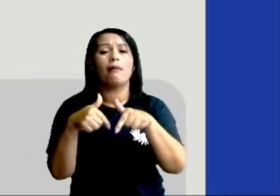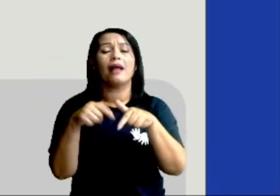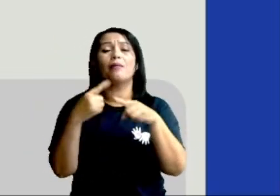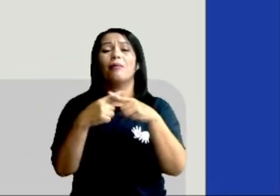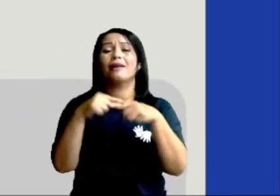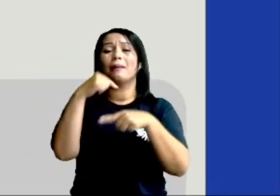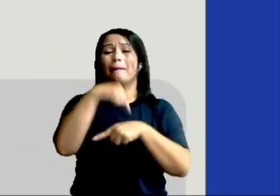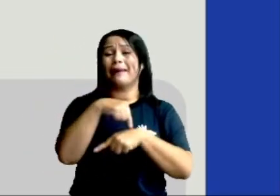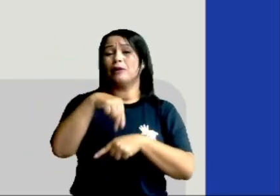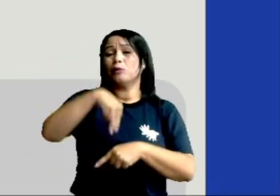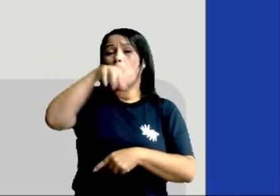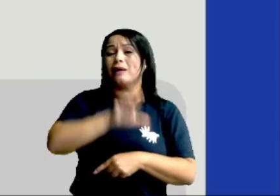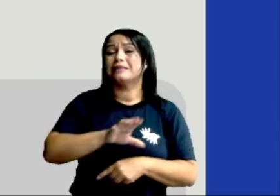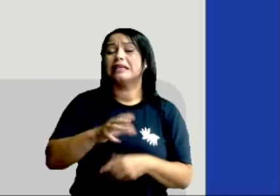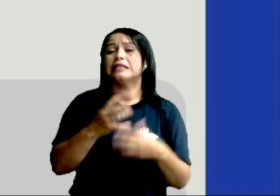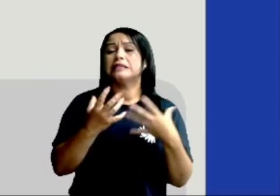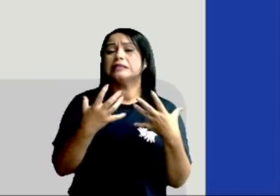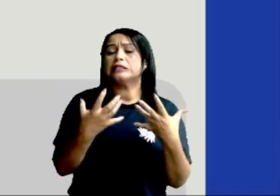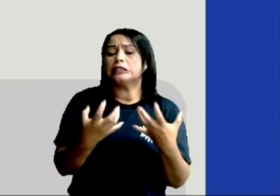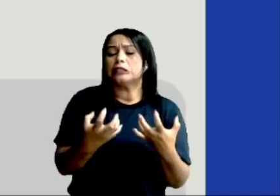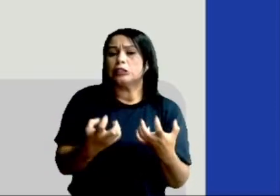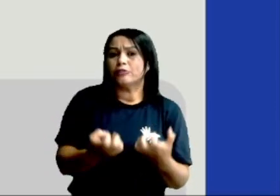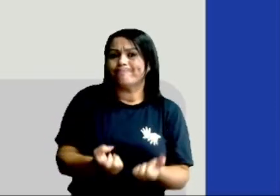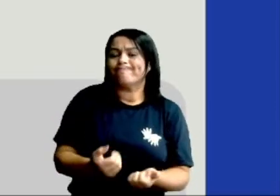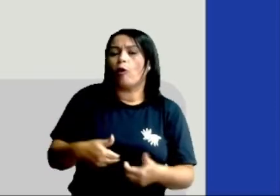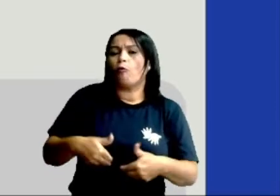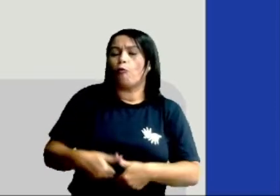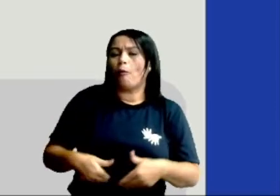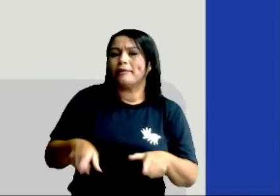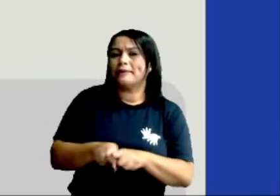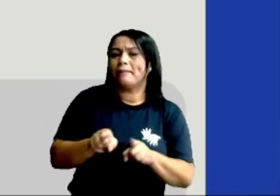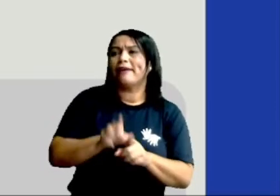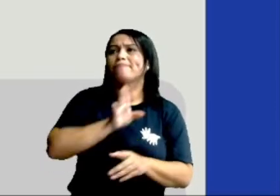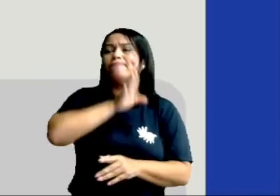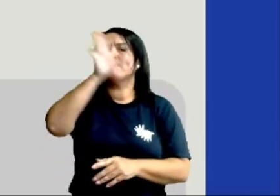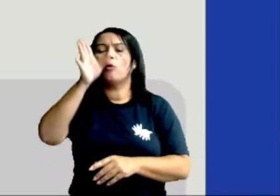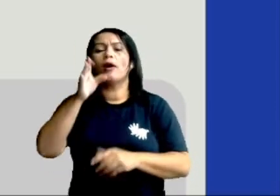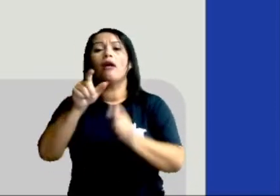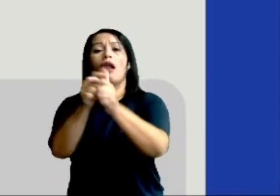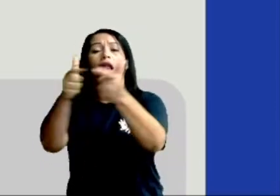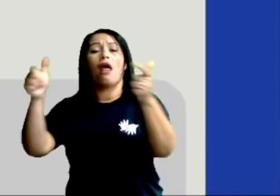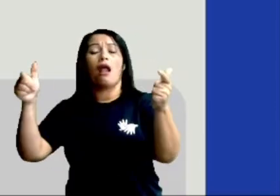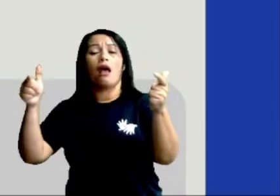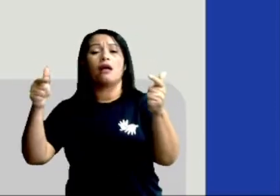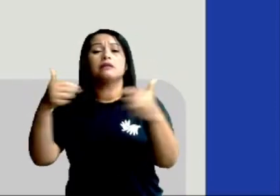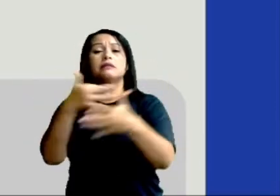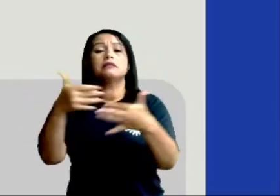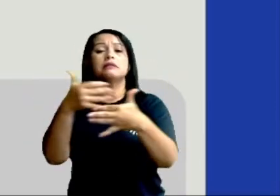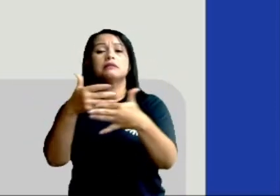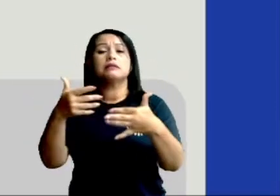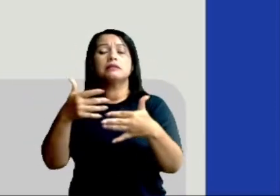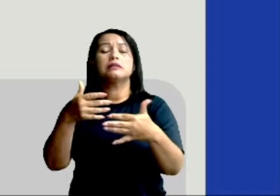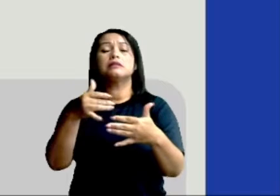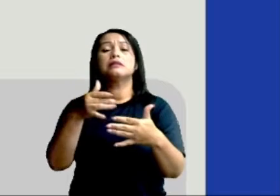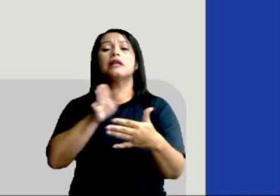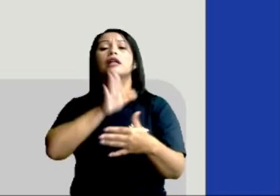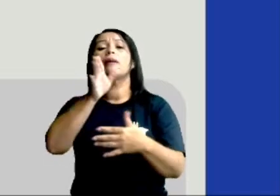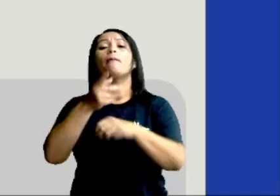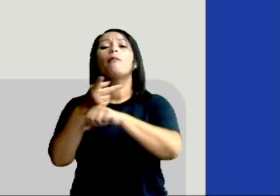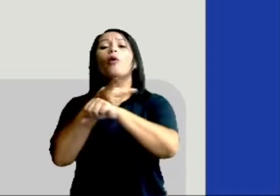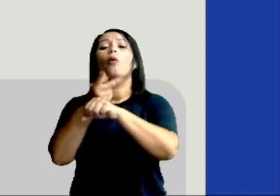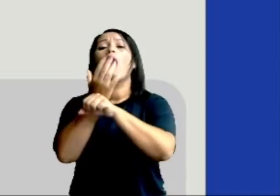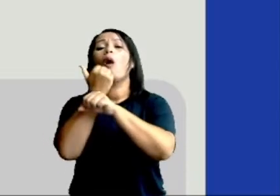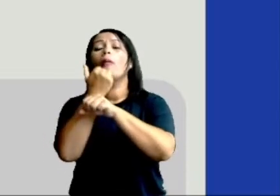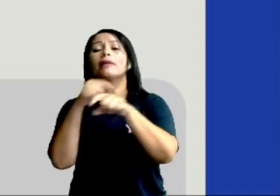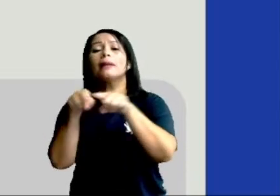em busca de trabalho e melhores condições de vida nas grandes cidades do Sudeste. Ou seja, há